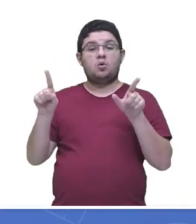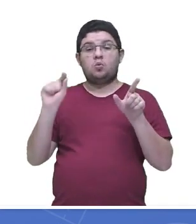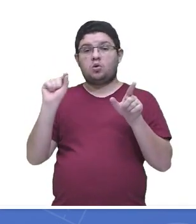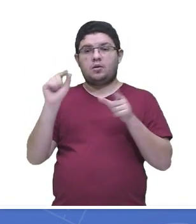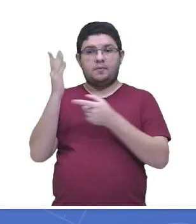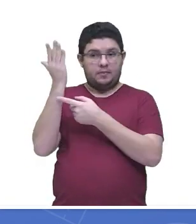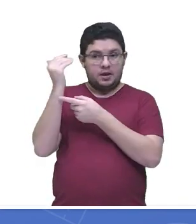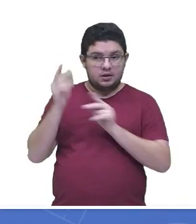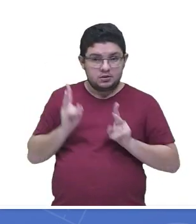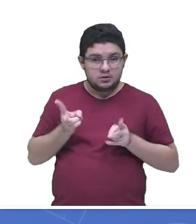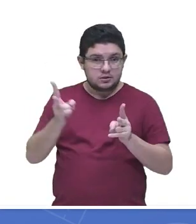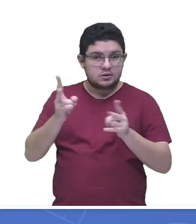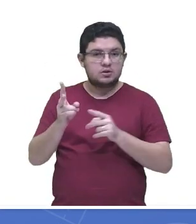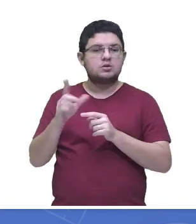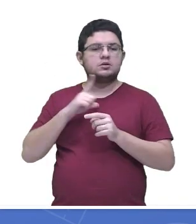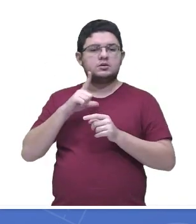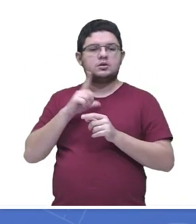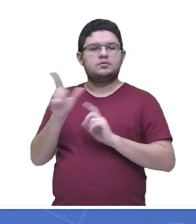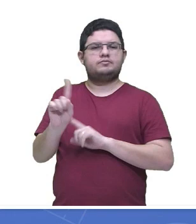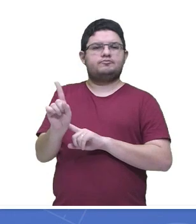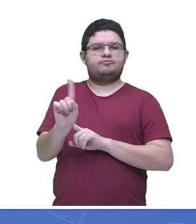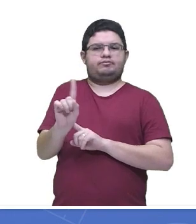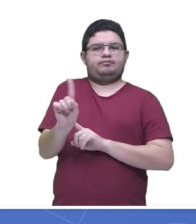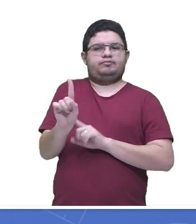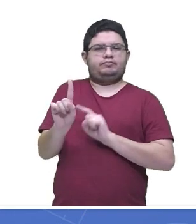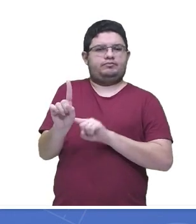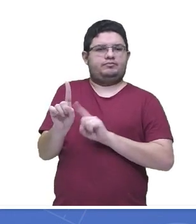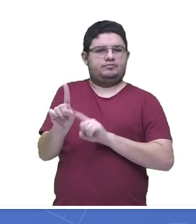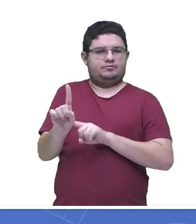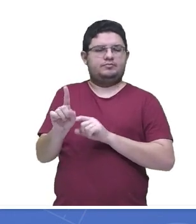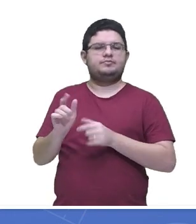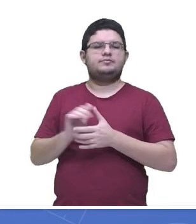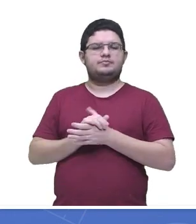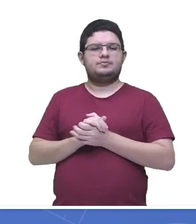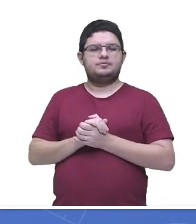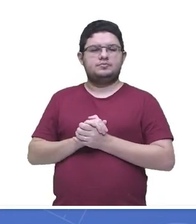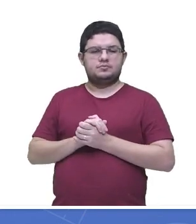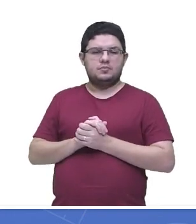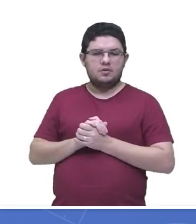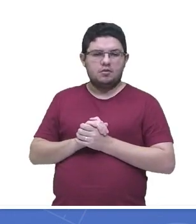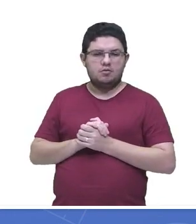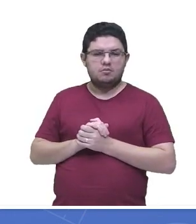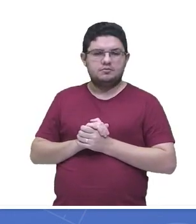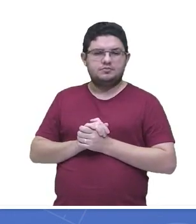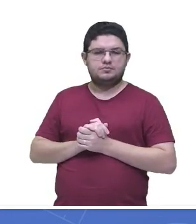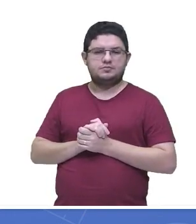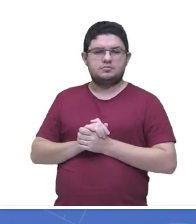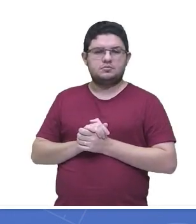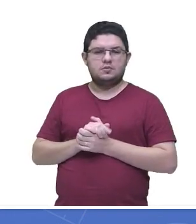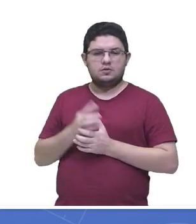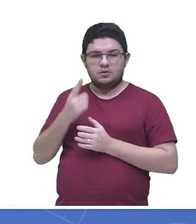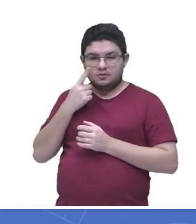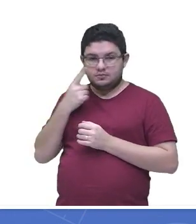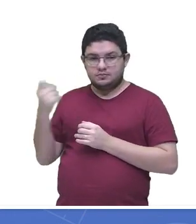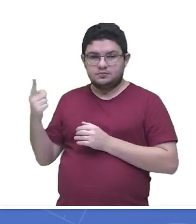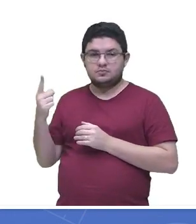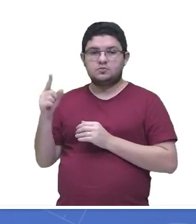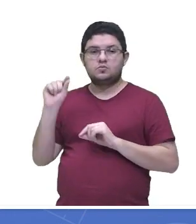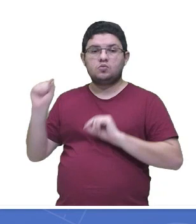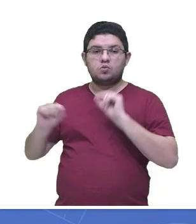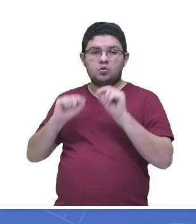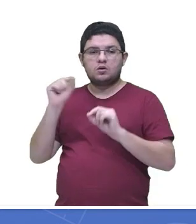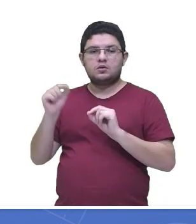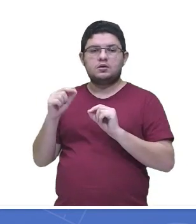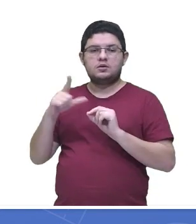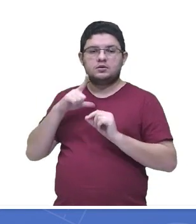para vocês ficarem bem craques e saberem bastante sobre a forma negativa. Agora, observem que no sujeito eu